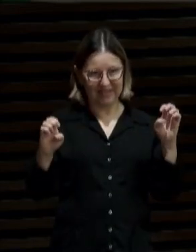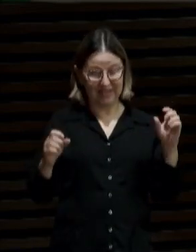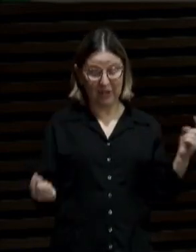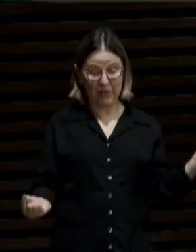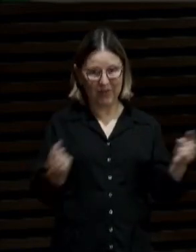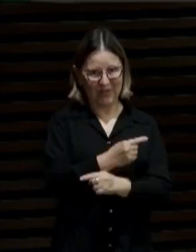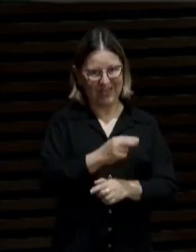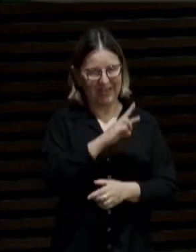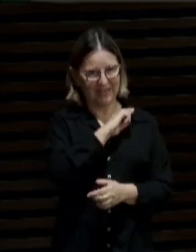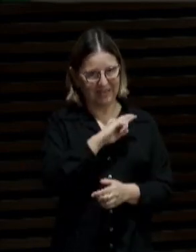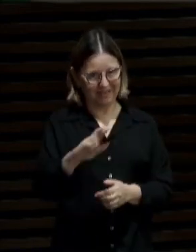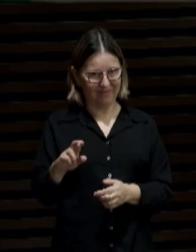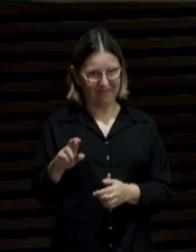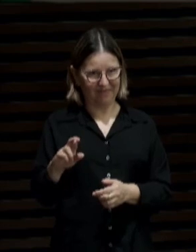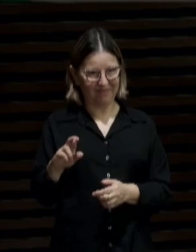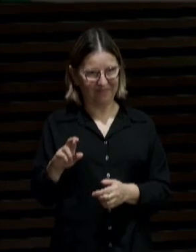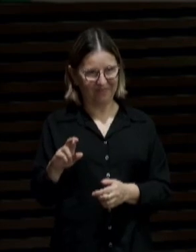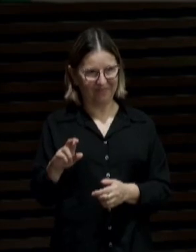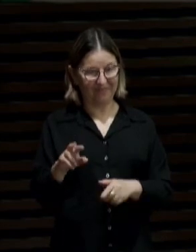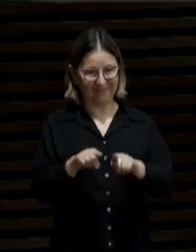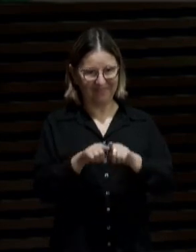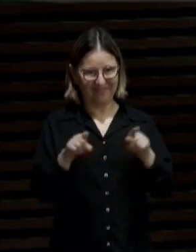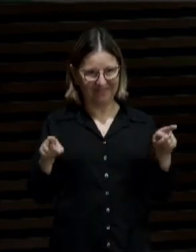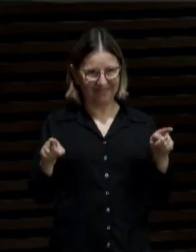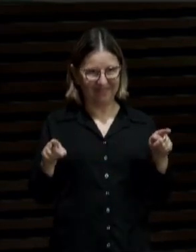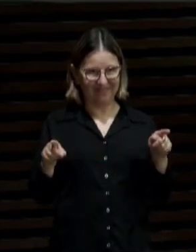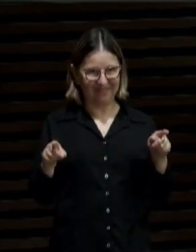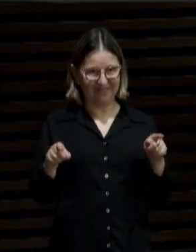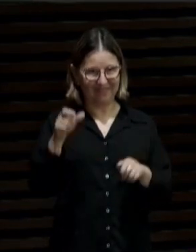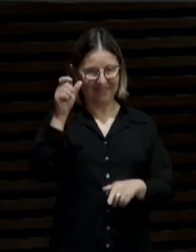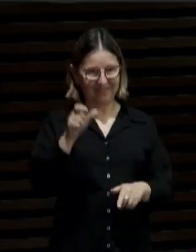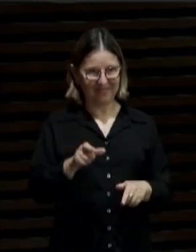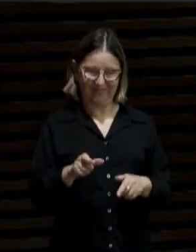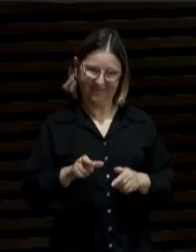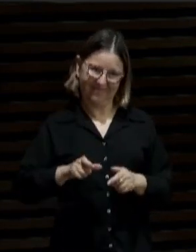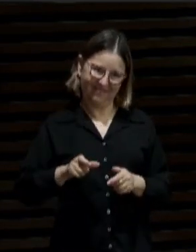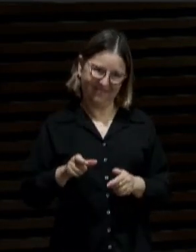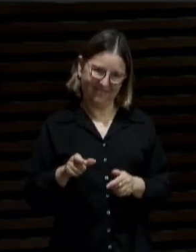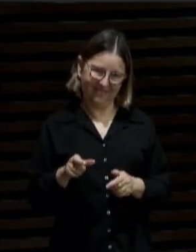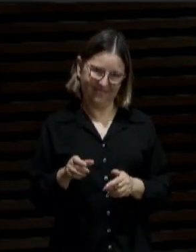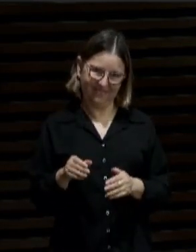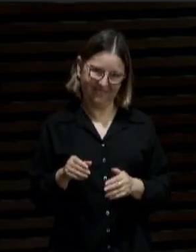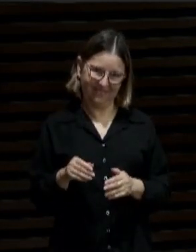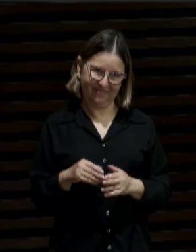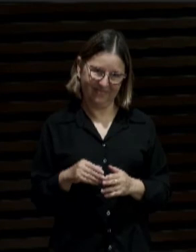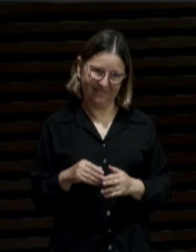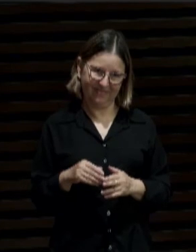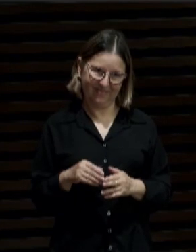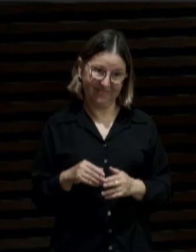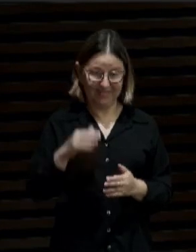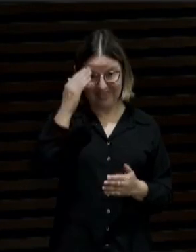religião. Romanos 4:5. Mas, ao que não trabalha, porém crê naquele que justifica o ímpio, a sua